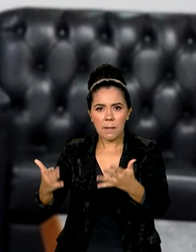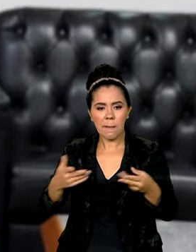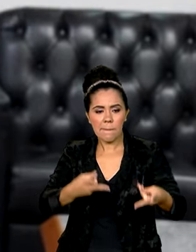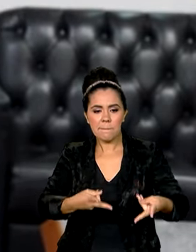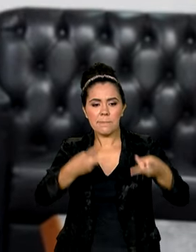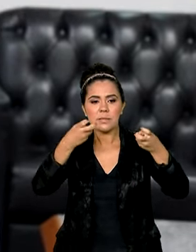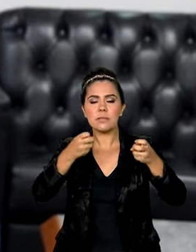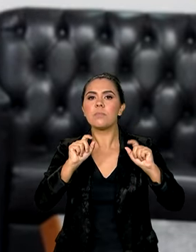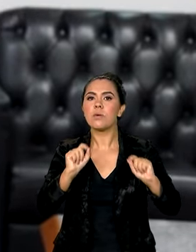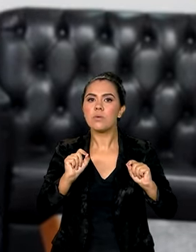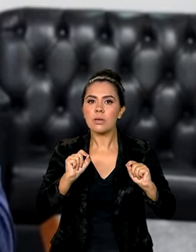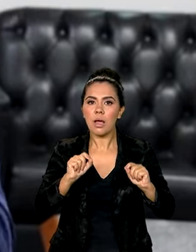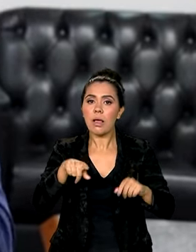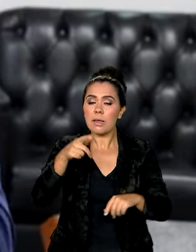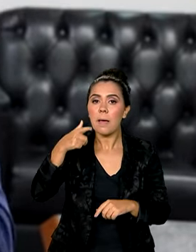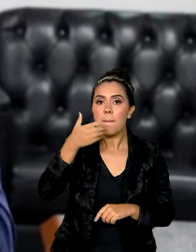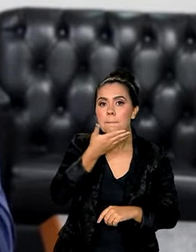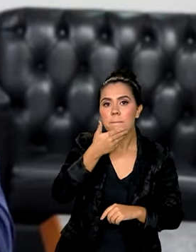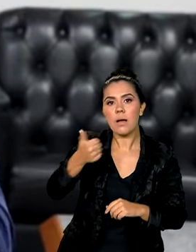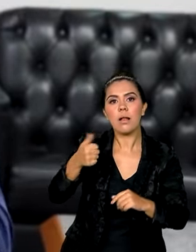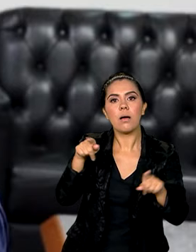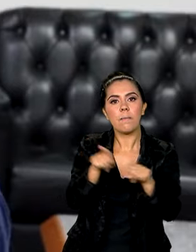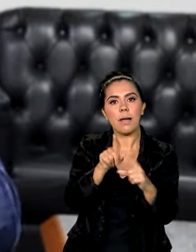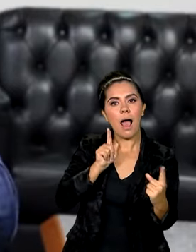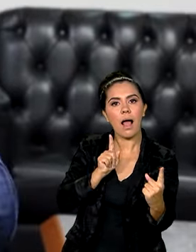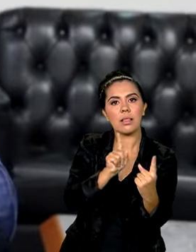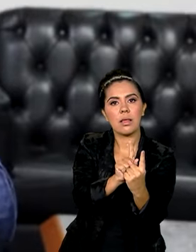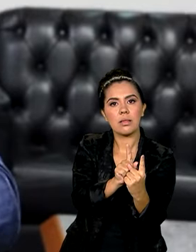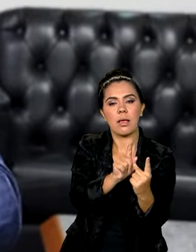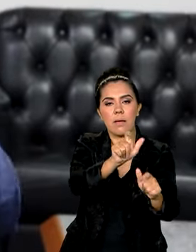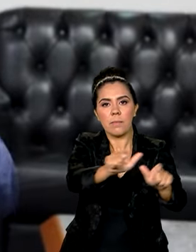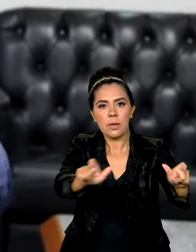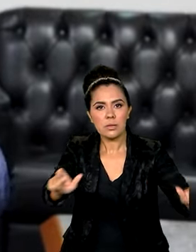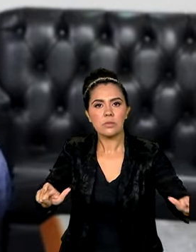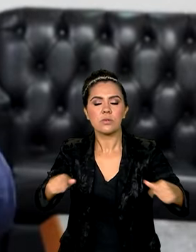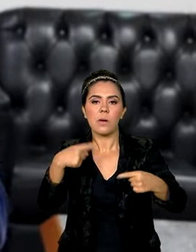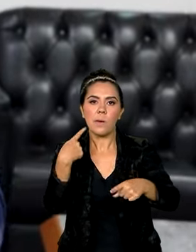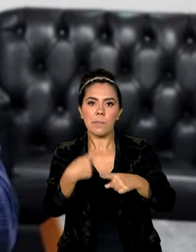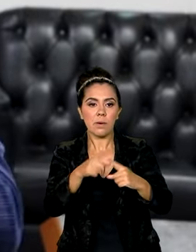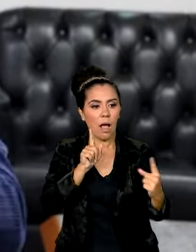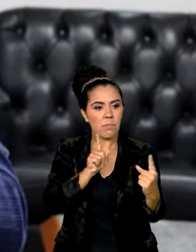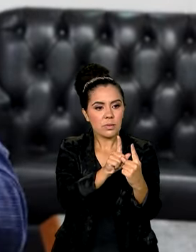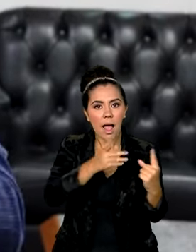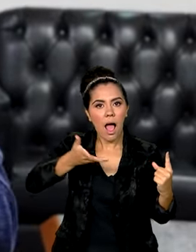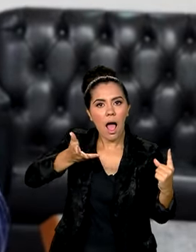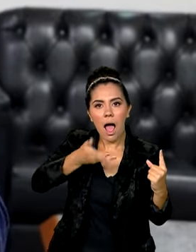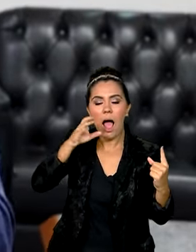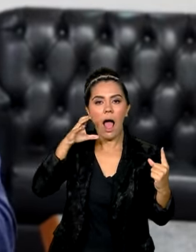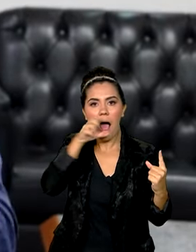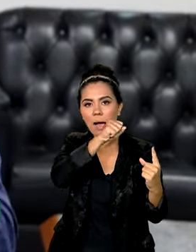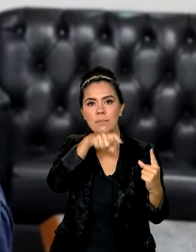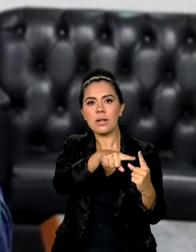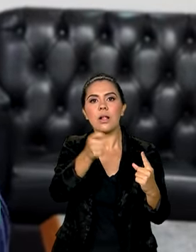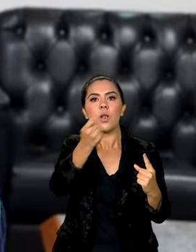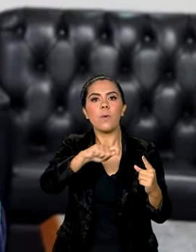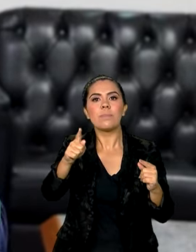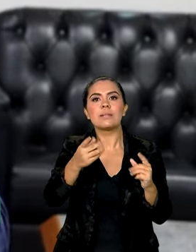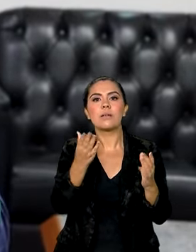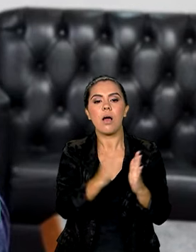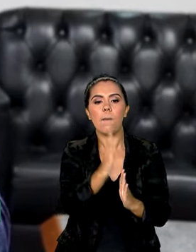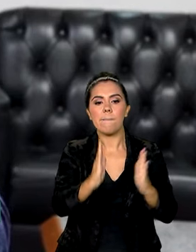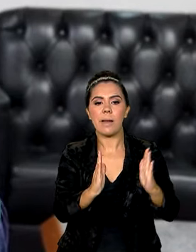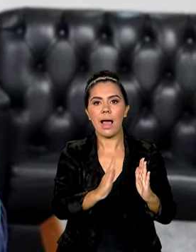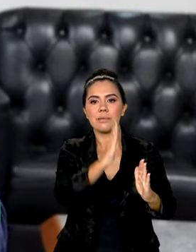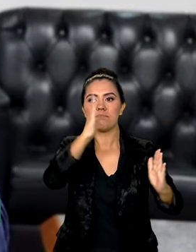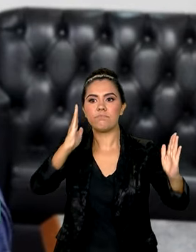barato fazer isso e atender melhor as pessoas, né? Porque na medida em que eu atendo a pessoa rápida, ela não precisa de um benefício tão longo. Então, o